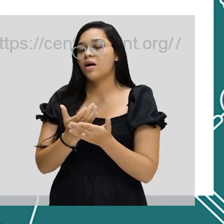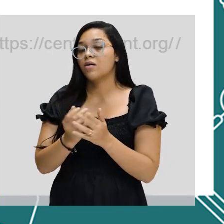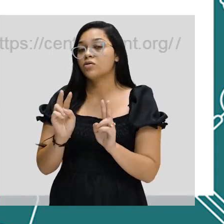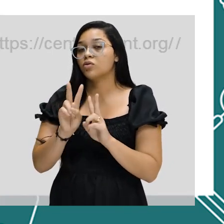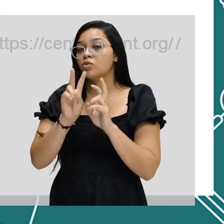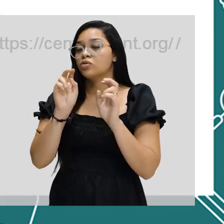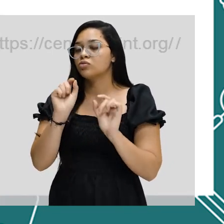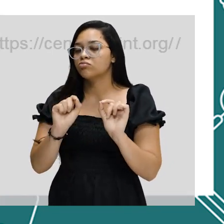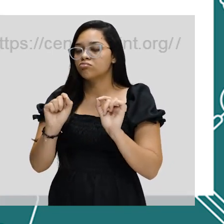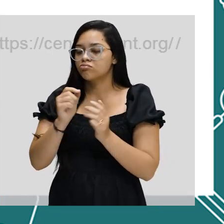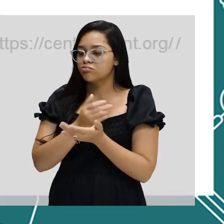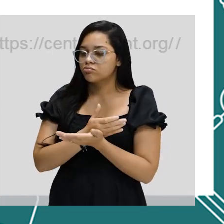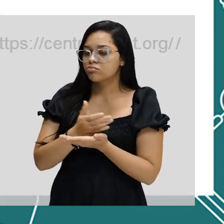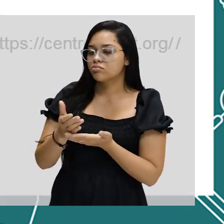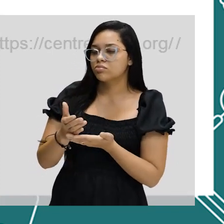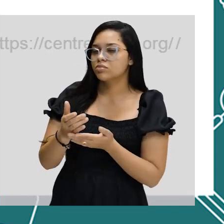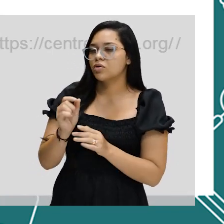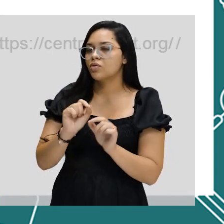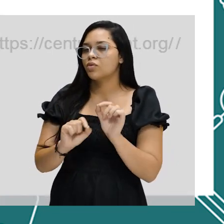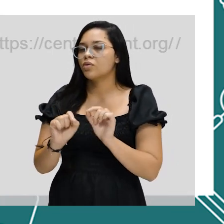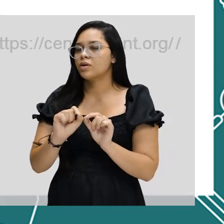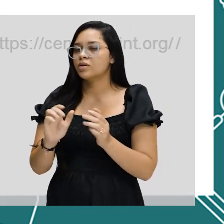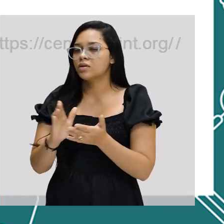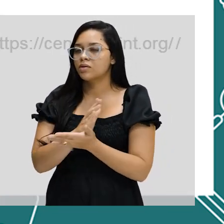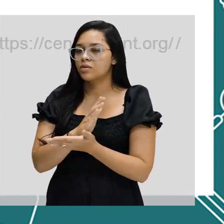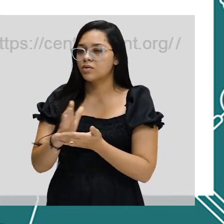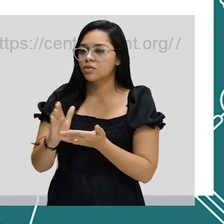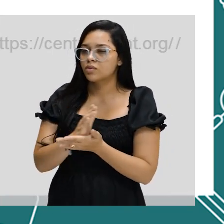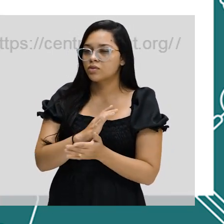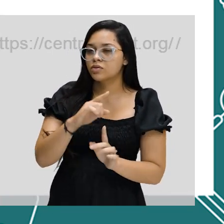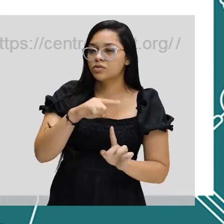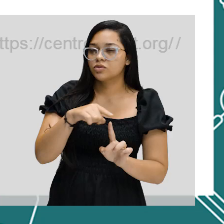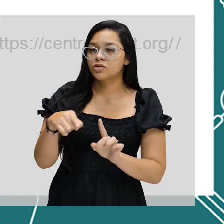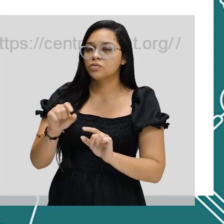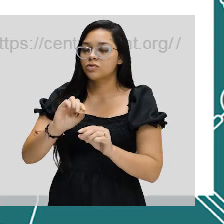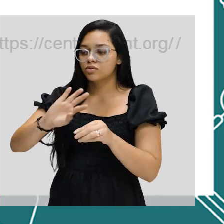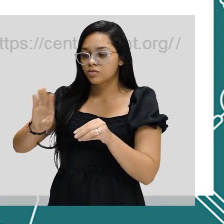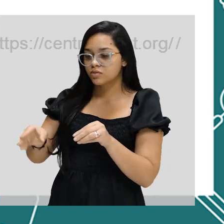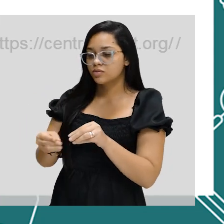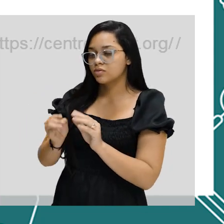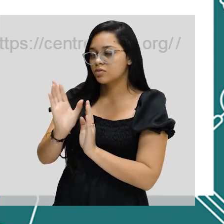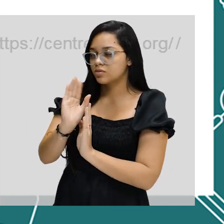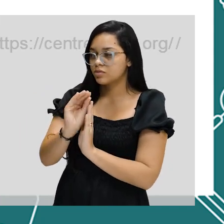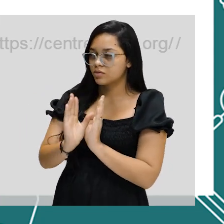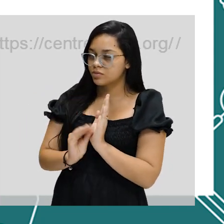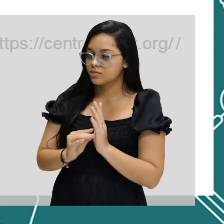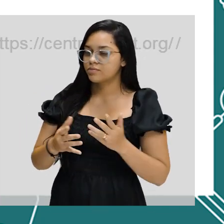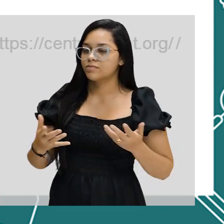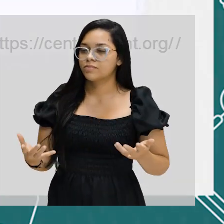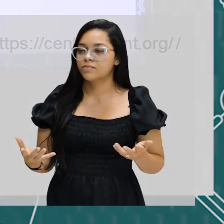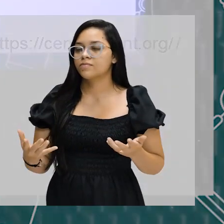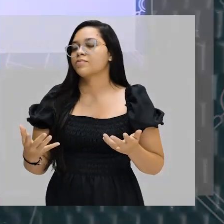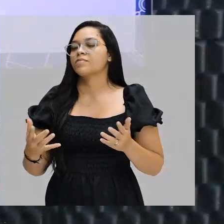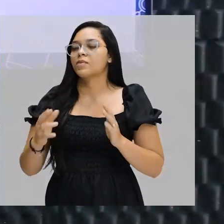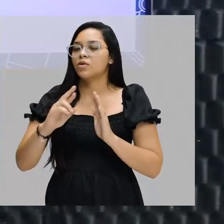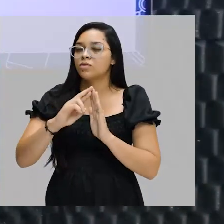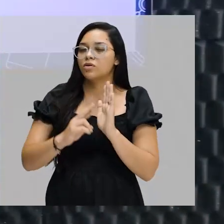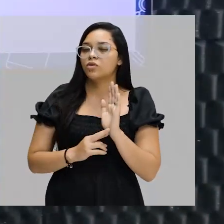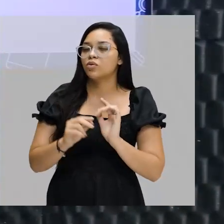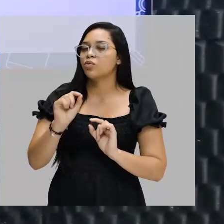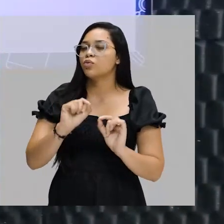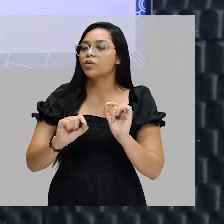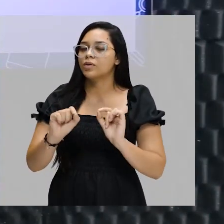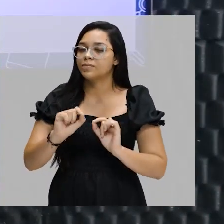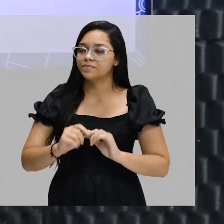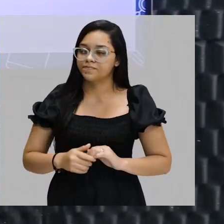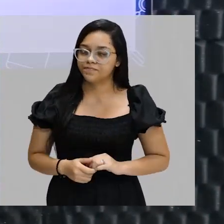uma introdução. É uma visão geral de alguns elementos que compõem esse conteúdo. Bom, então o nosso roteiro hoje vai seguir